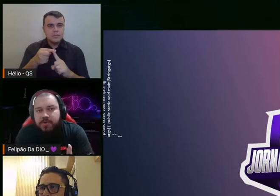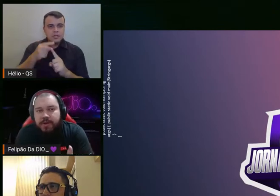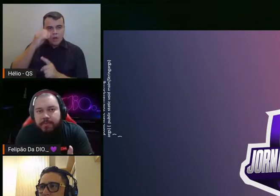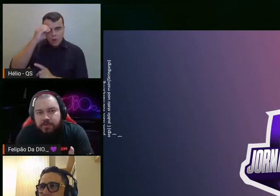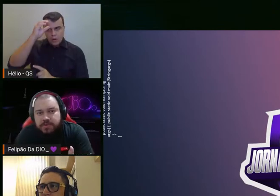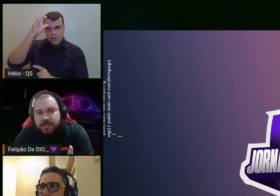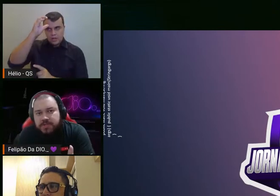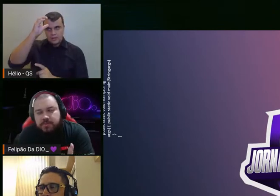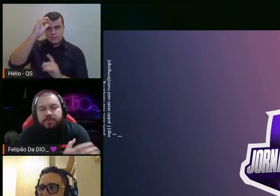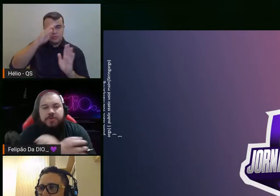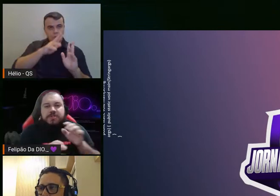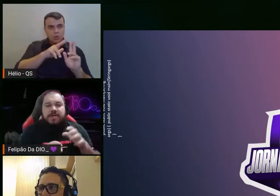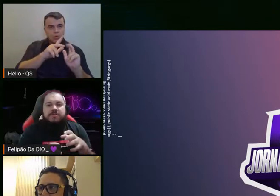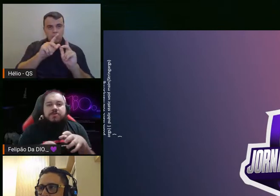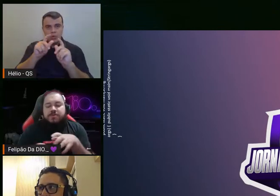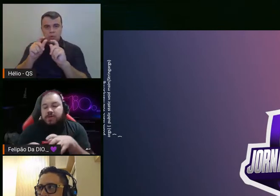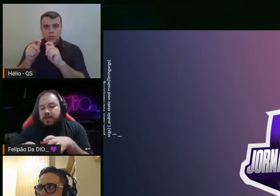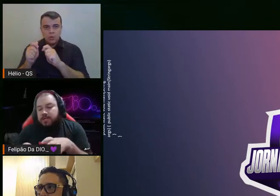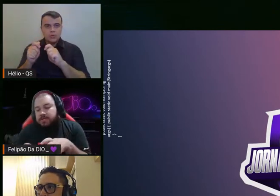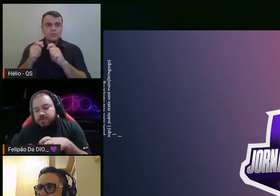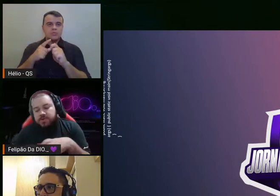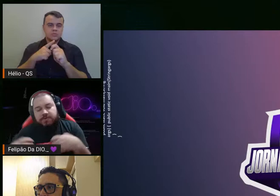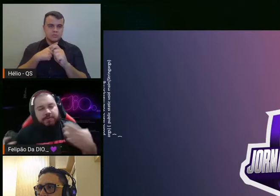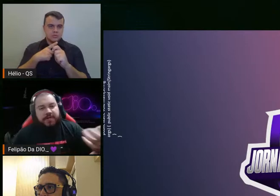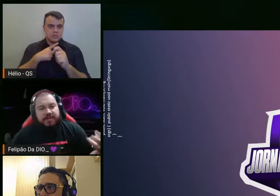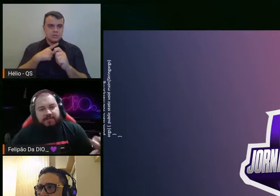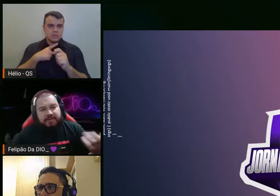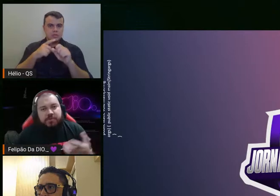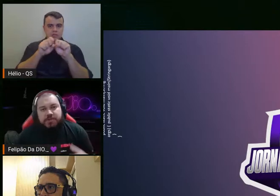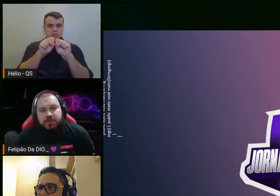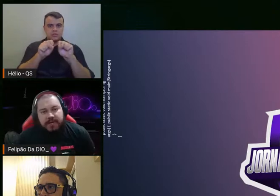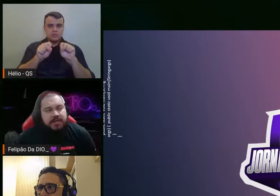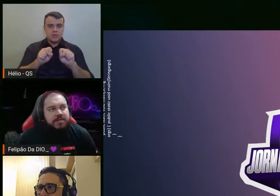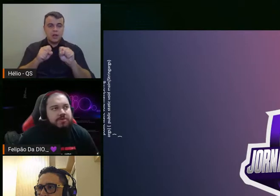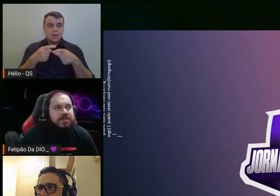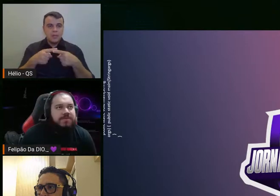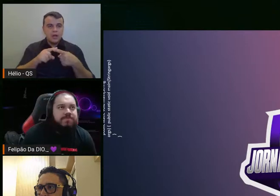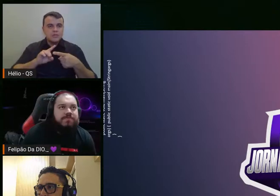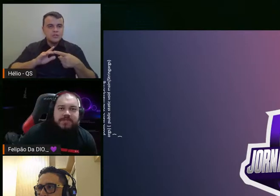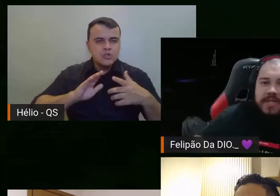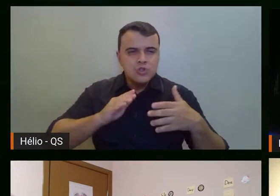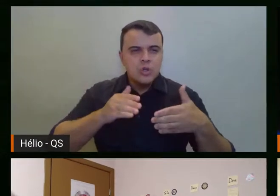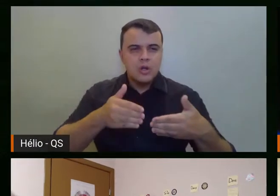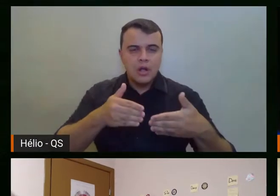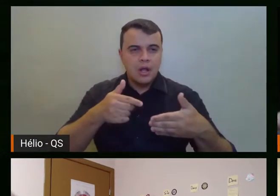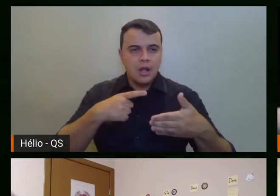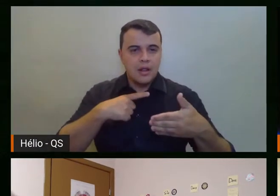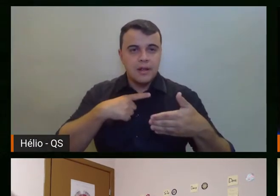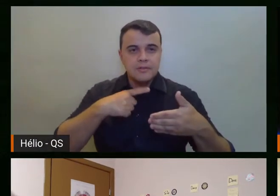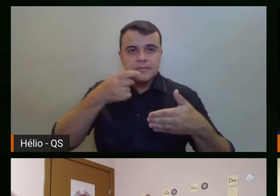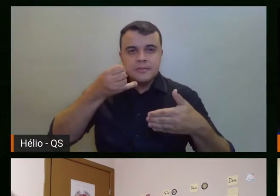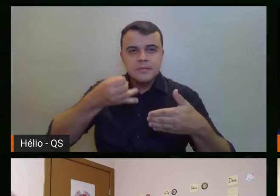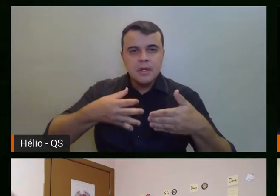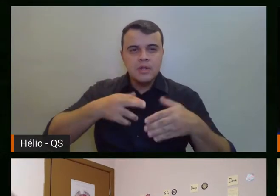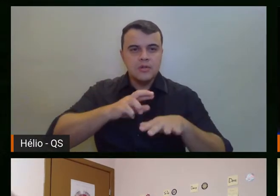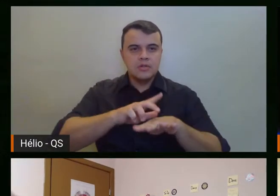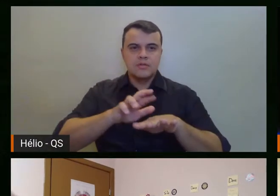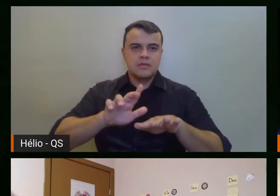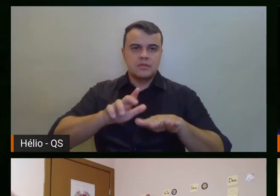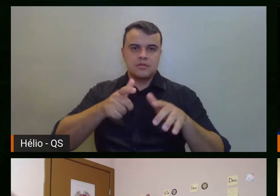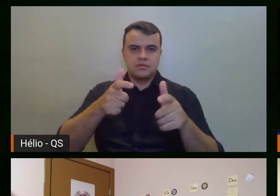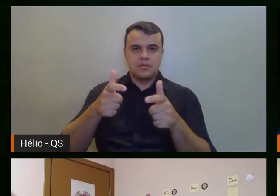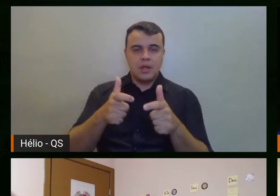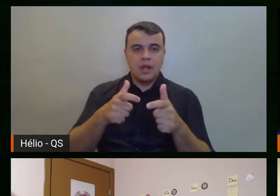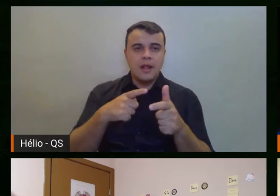de ponta a ponta ali sobre o processo de um software porque ele vai muito além ali do que você tá declarando variáveis em um ambiente né